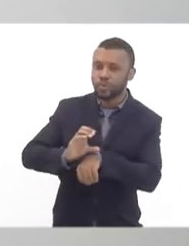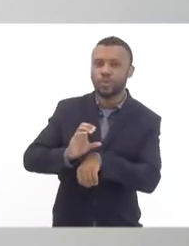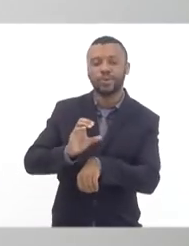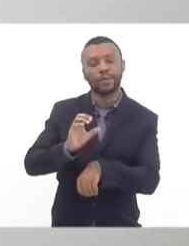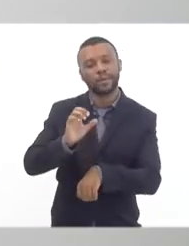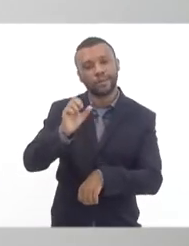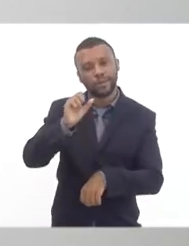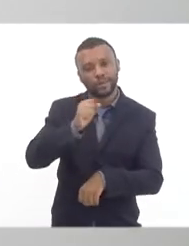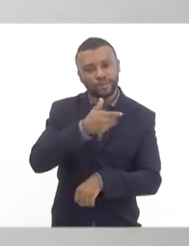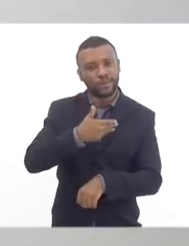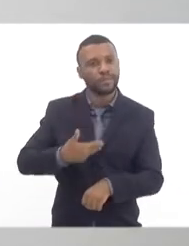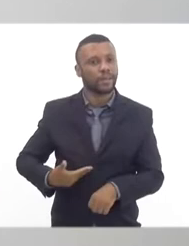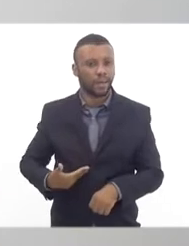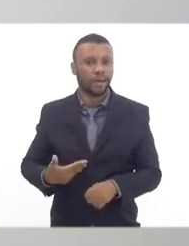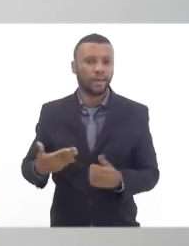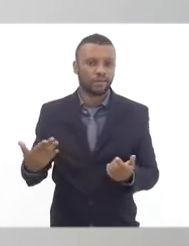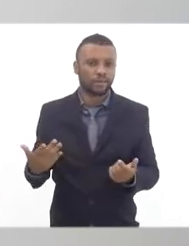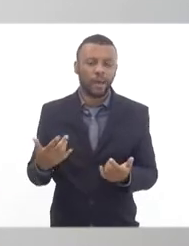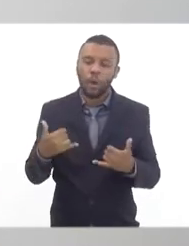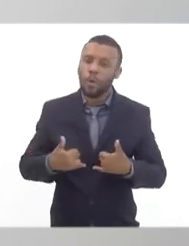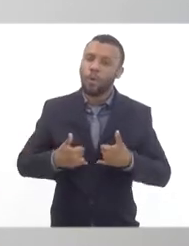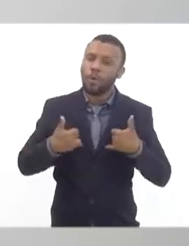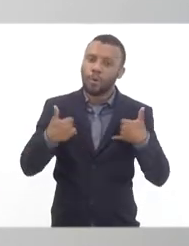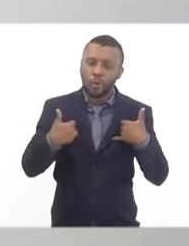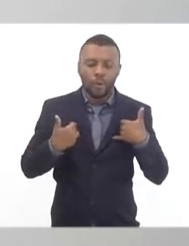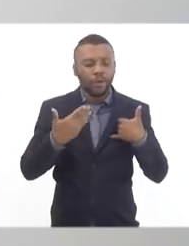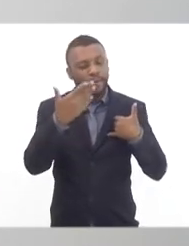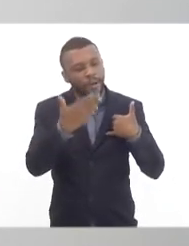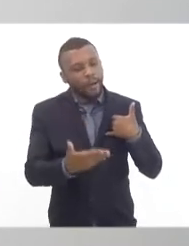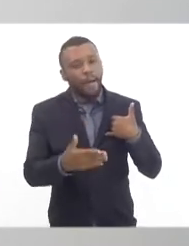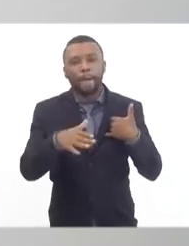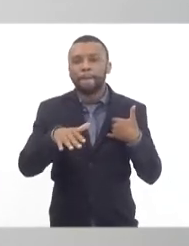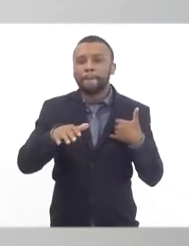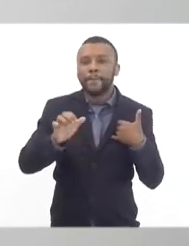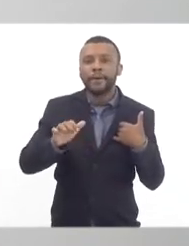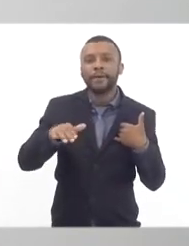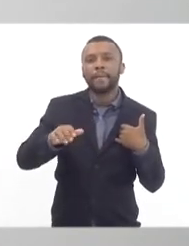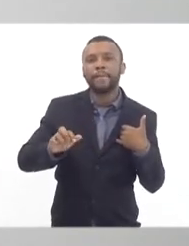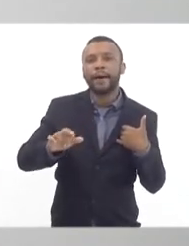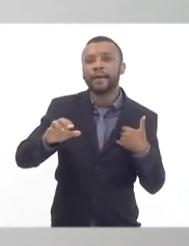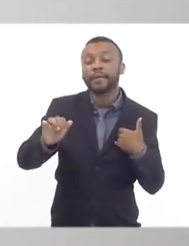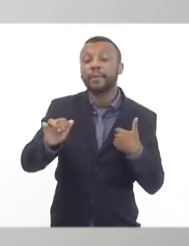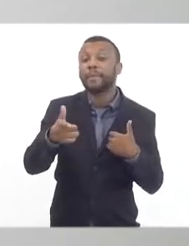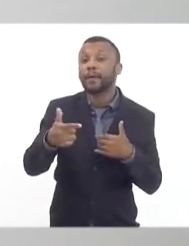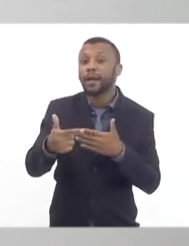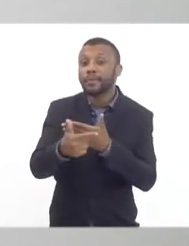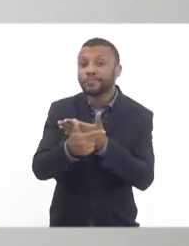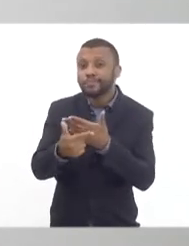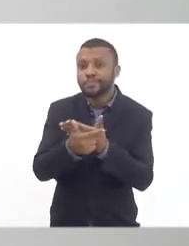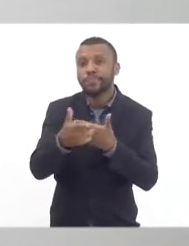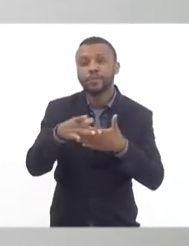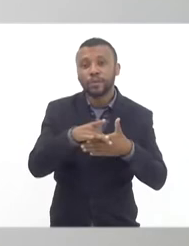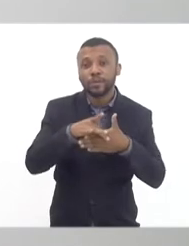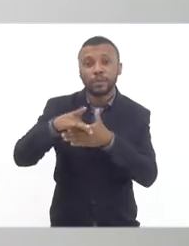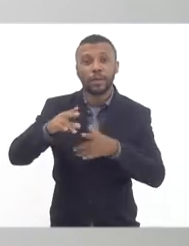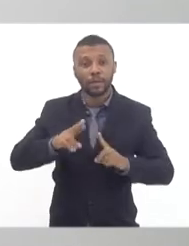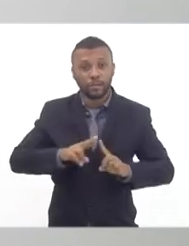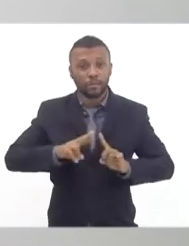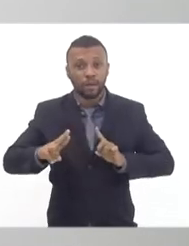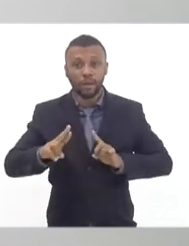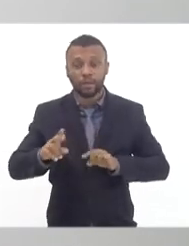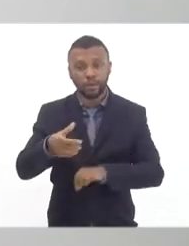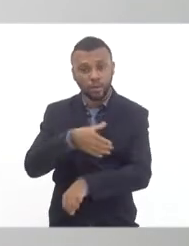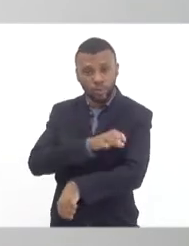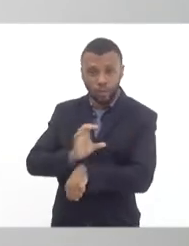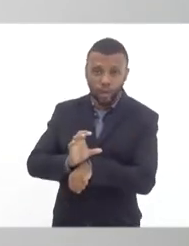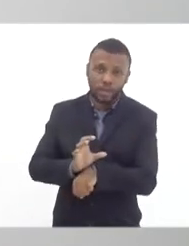para nós é um orgulho ver mãe Márcia ainda em São Gonçalo, pelo status que ela ocupa da sua liderança religiosa e cultural, ela já podia